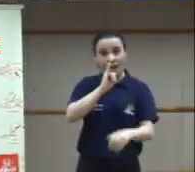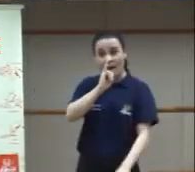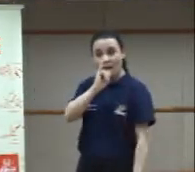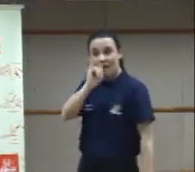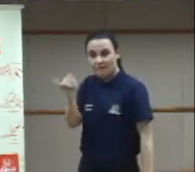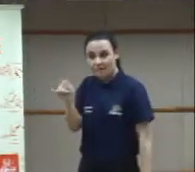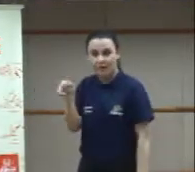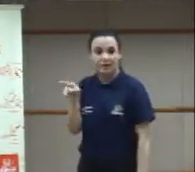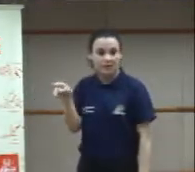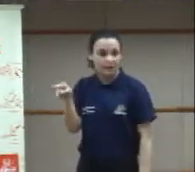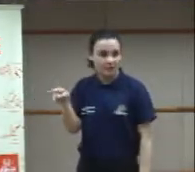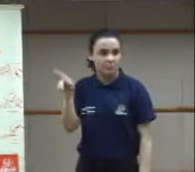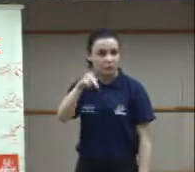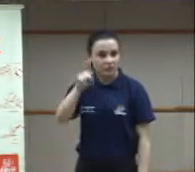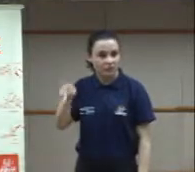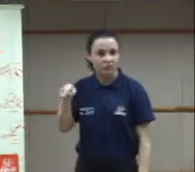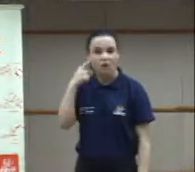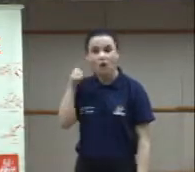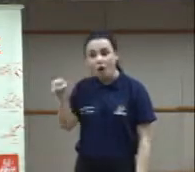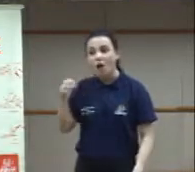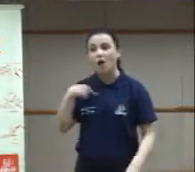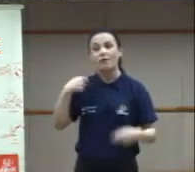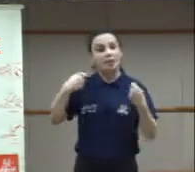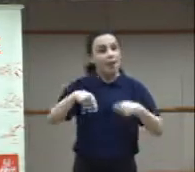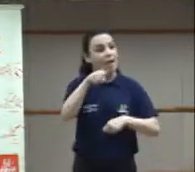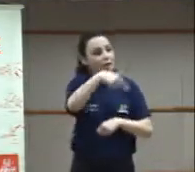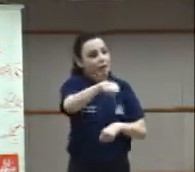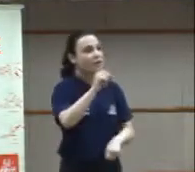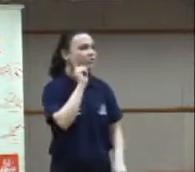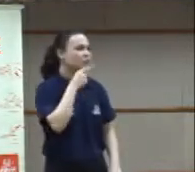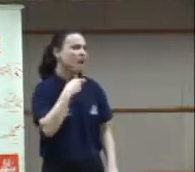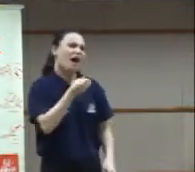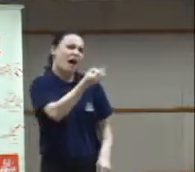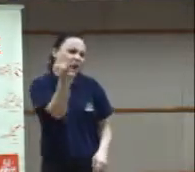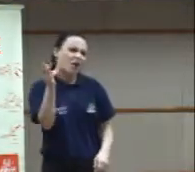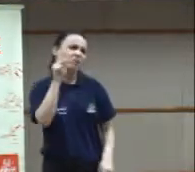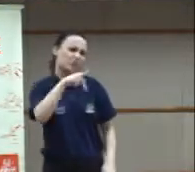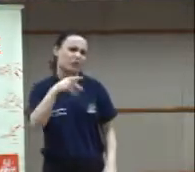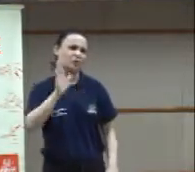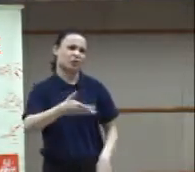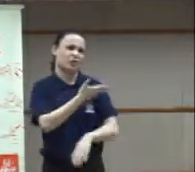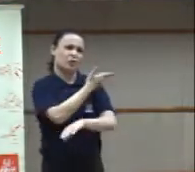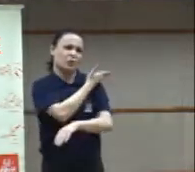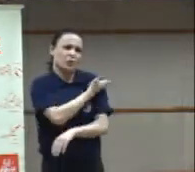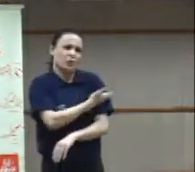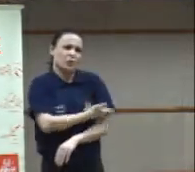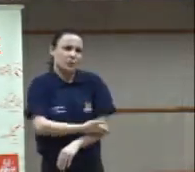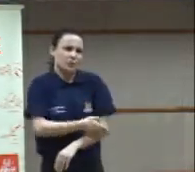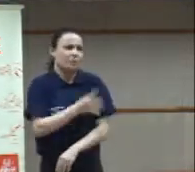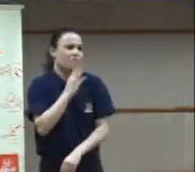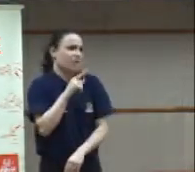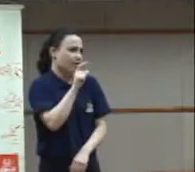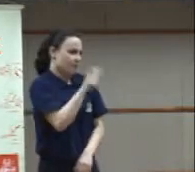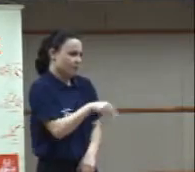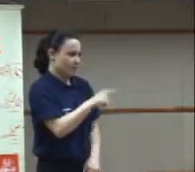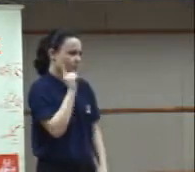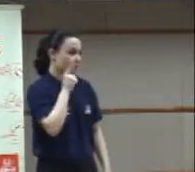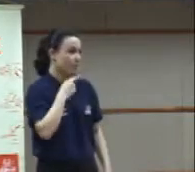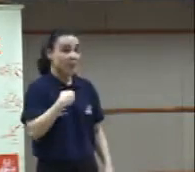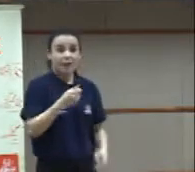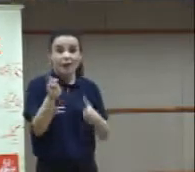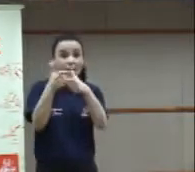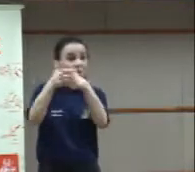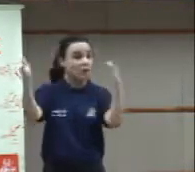ou outro teve um parente, alguém na família, mas são raros. A maioria não conhece, nunca teve